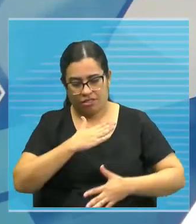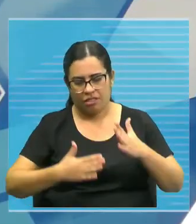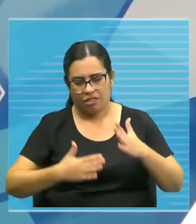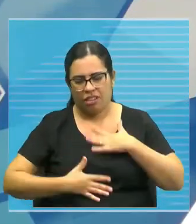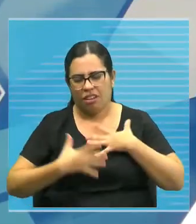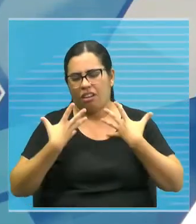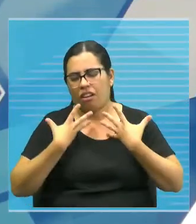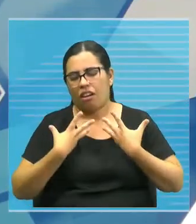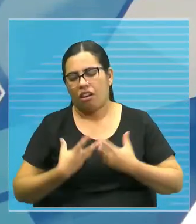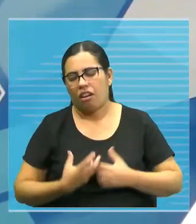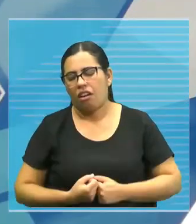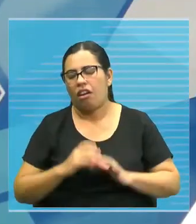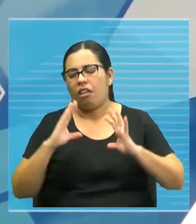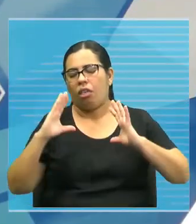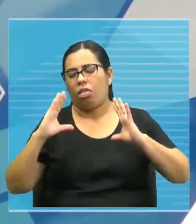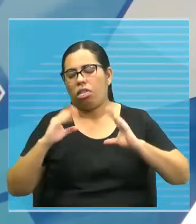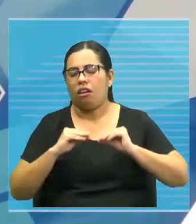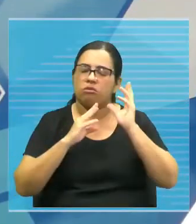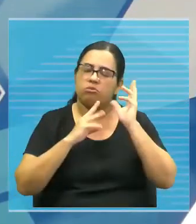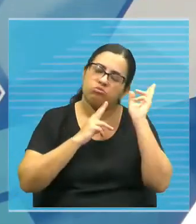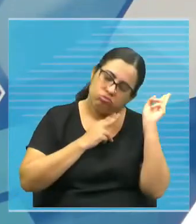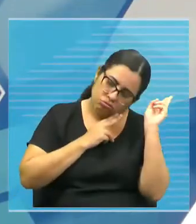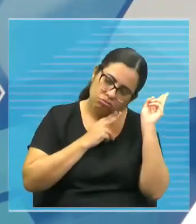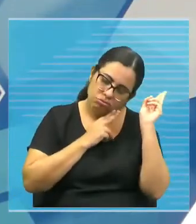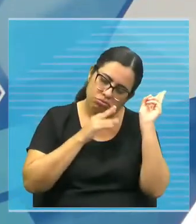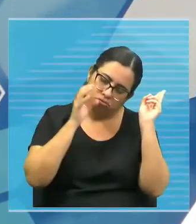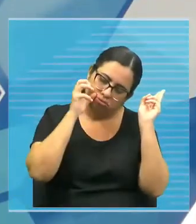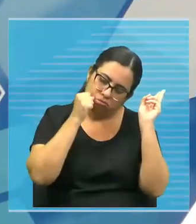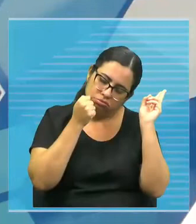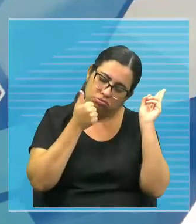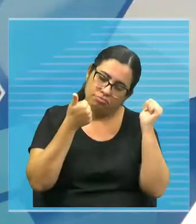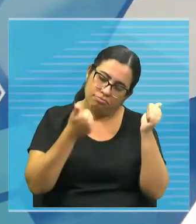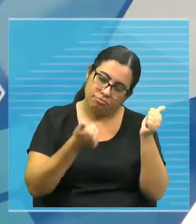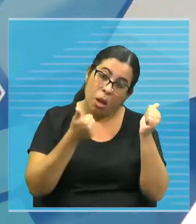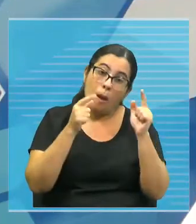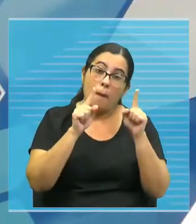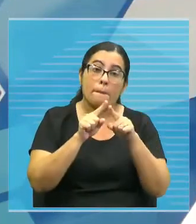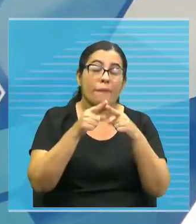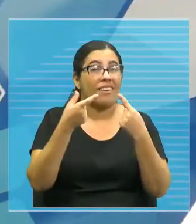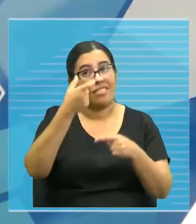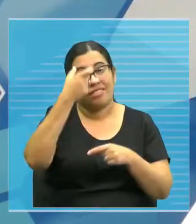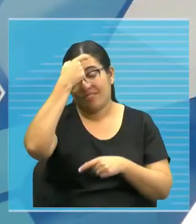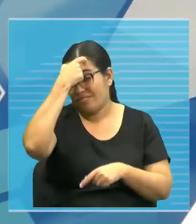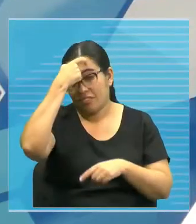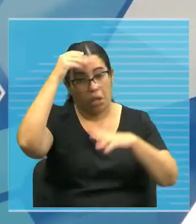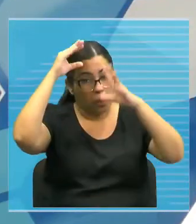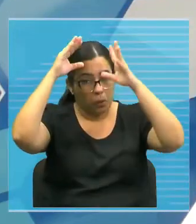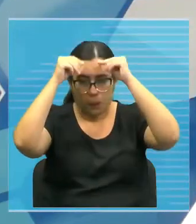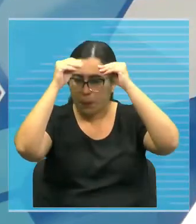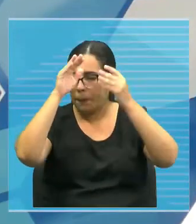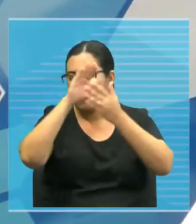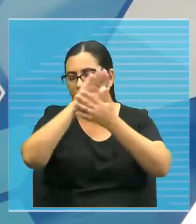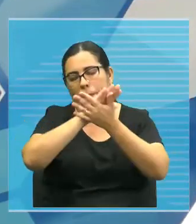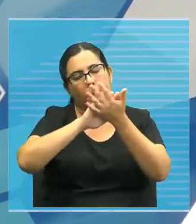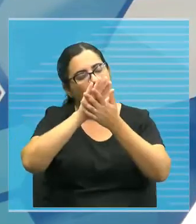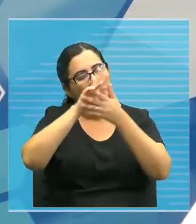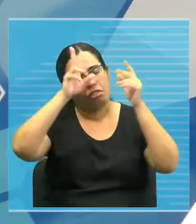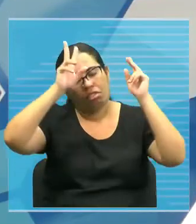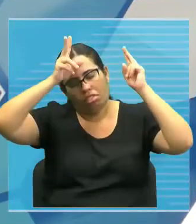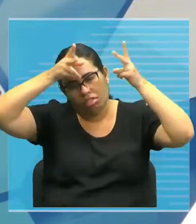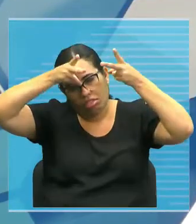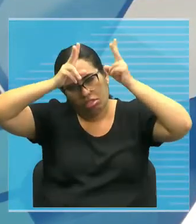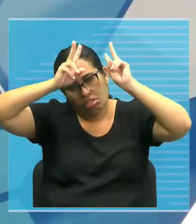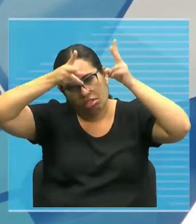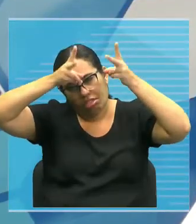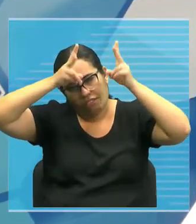você aperta e desliga. Deitou, dormiu. Mas o cansaço mental, não. Esse,